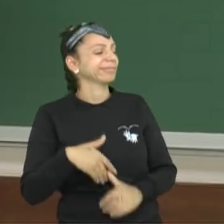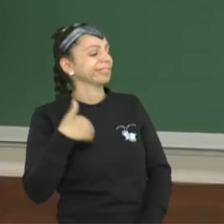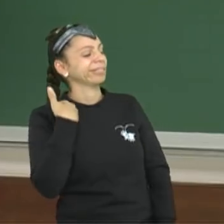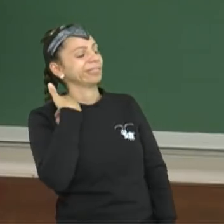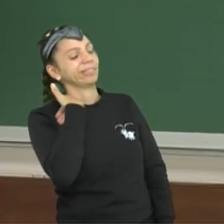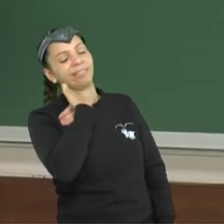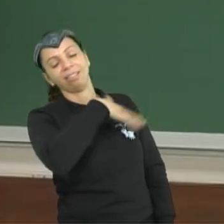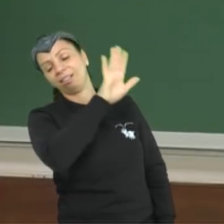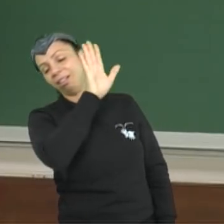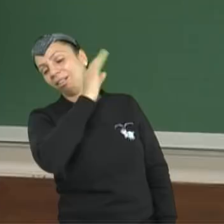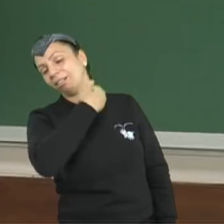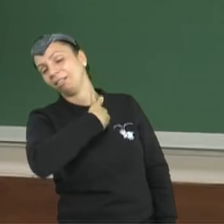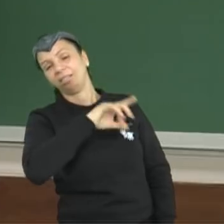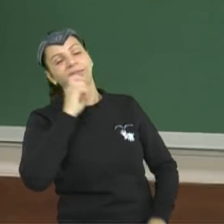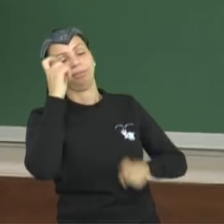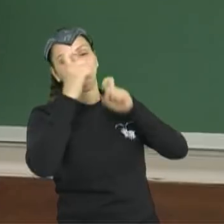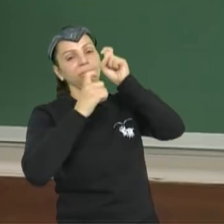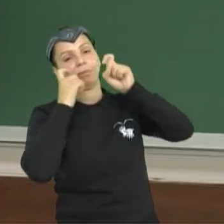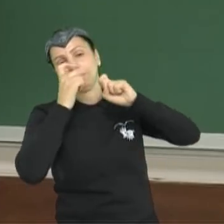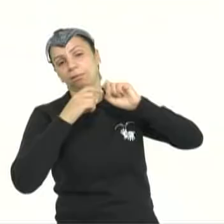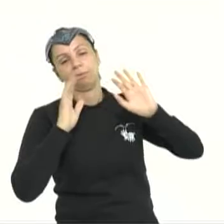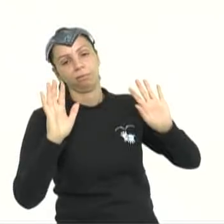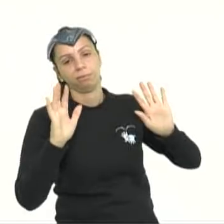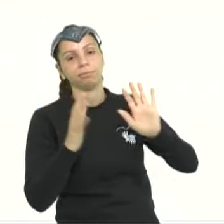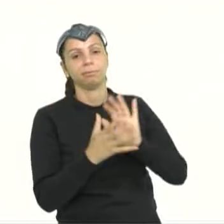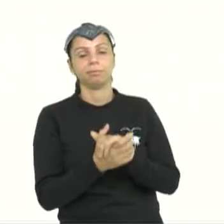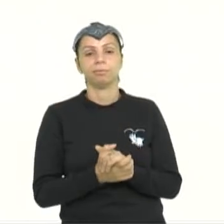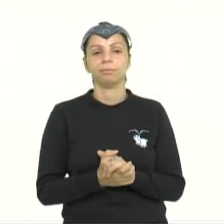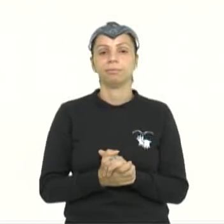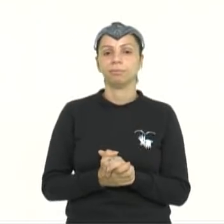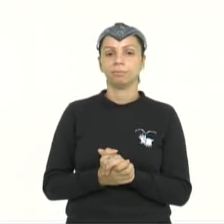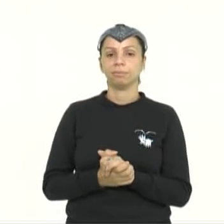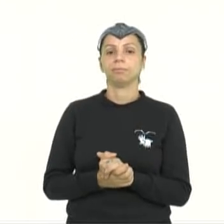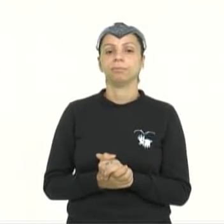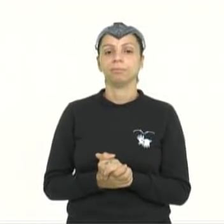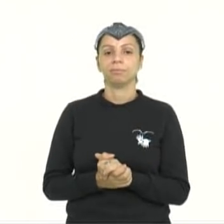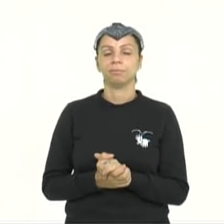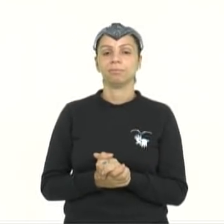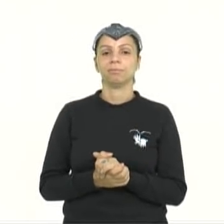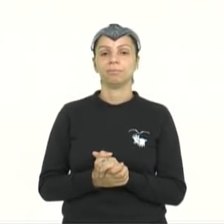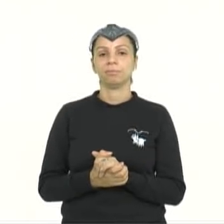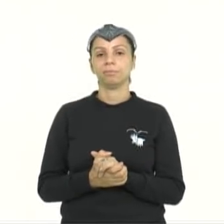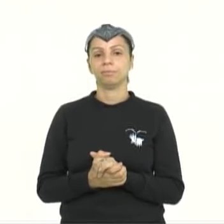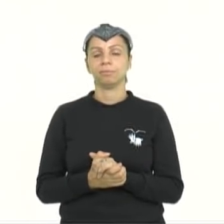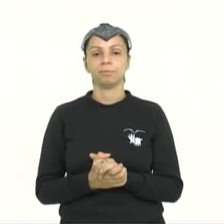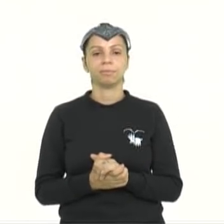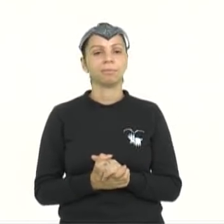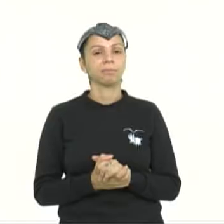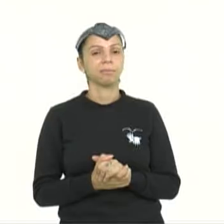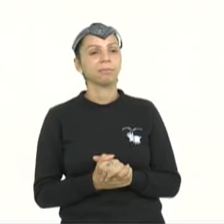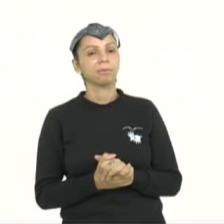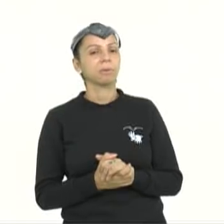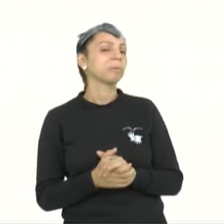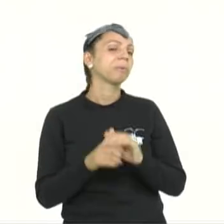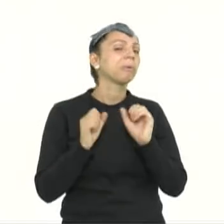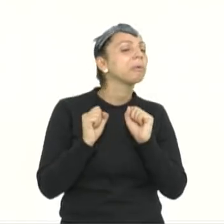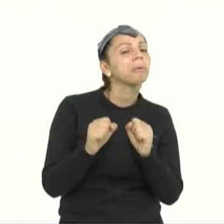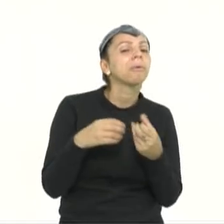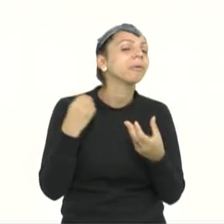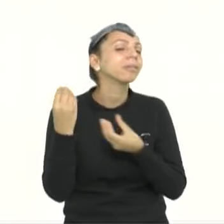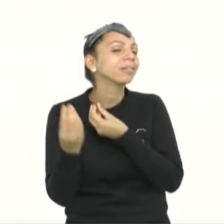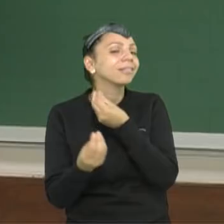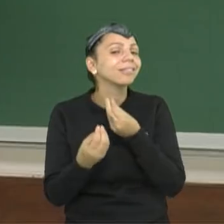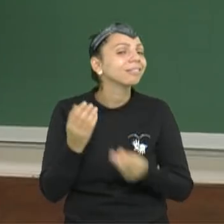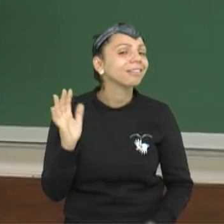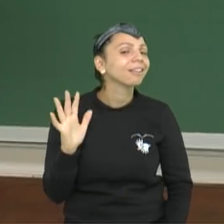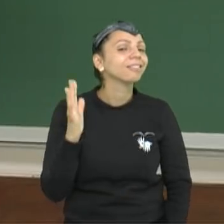Don't worry, não se preocupe. I can be invisible. O que que ela pode ficar?